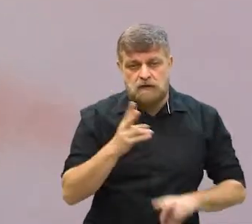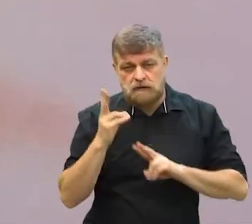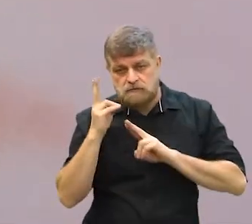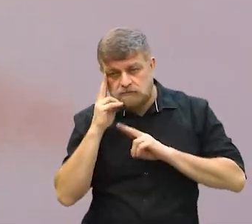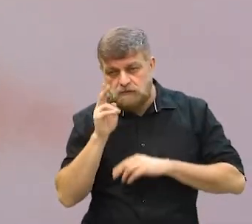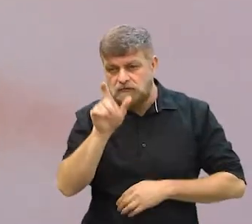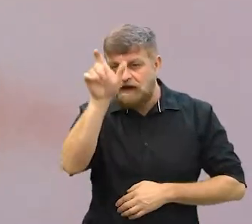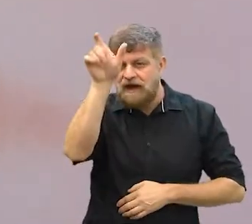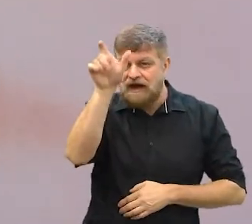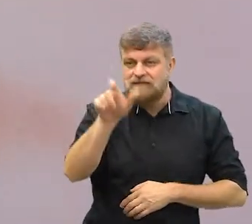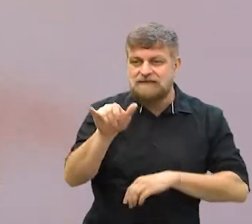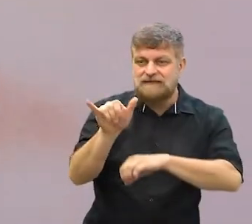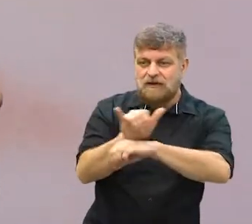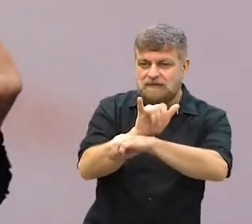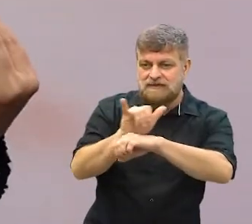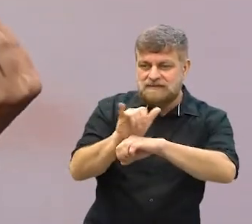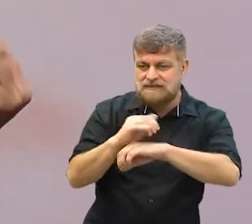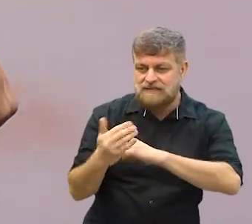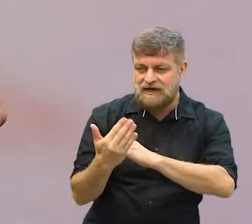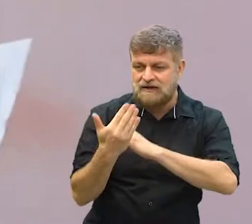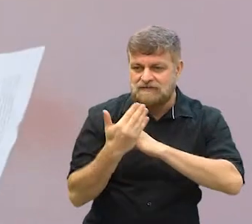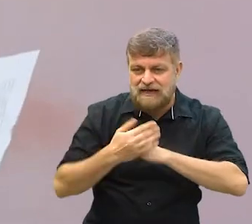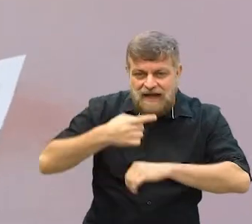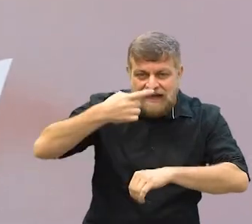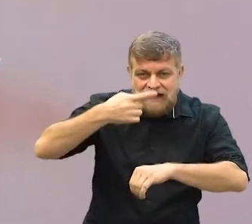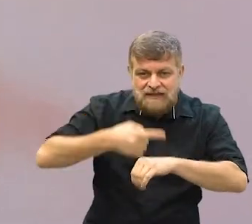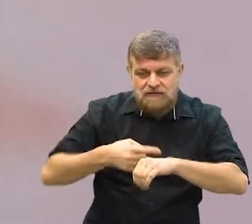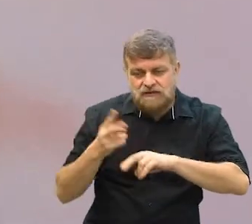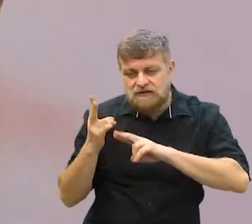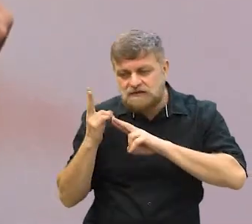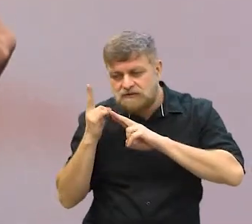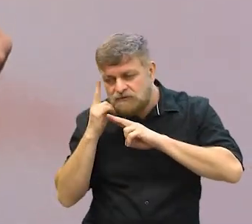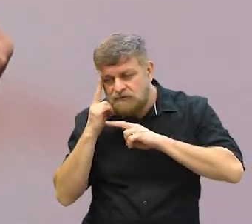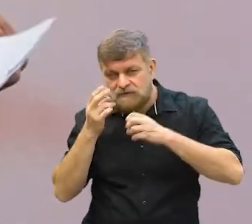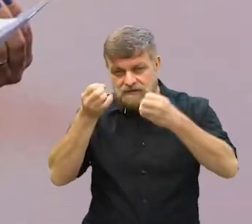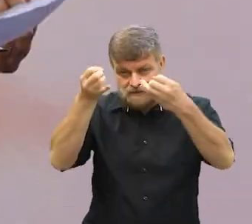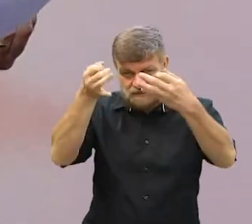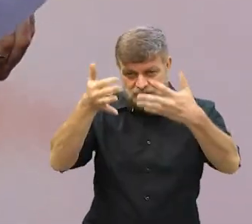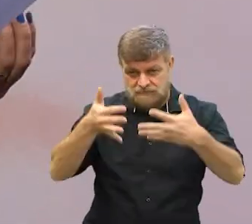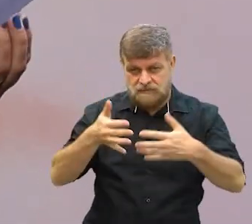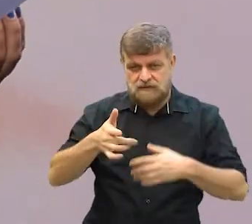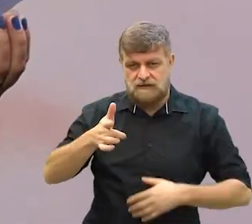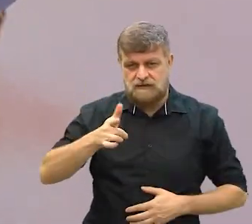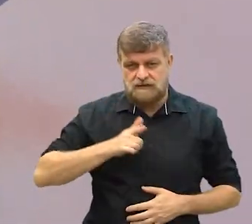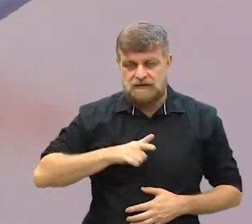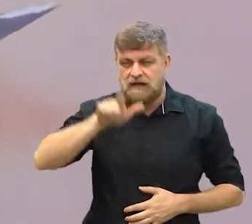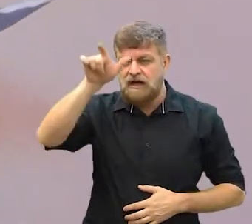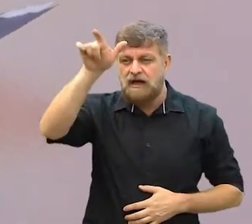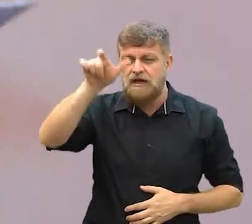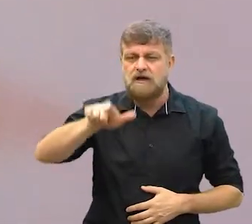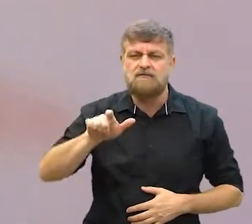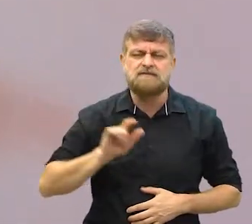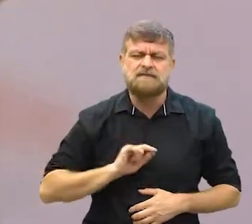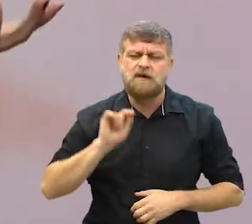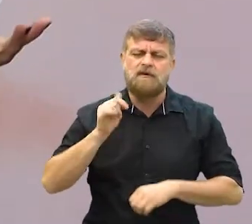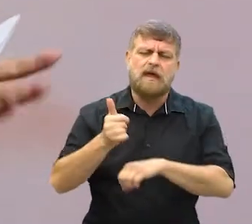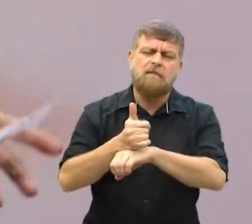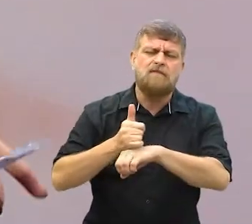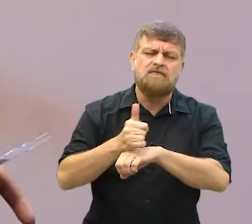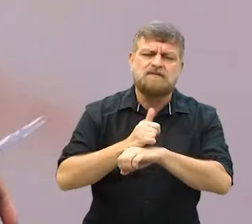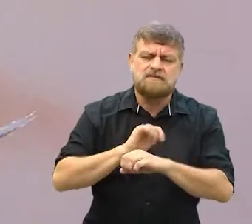uma alternativa aí para ajudar a gente na hora de dormir. Explica pra gente. Terapeuta holística, o que